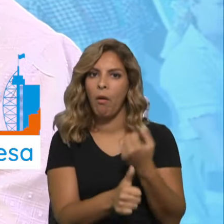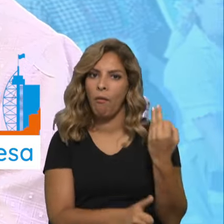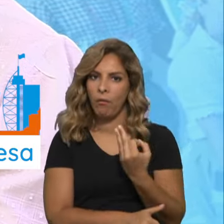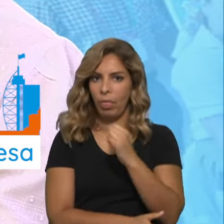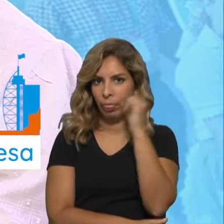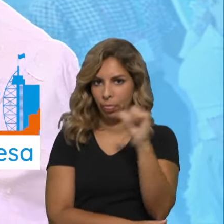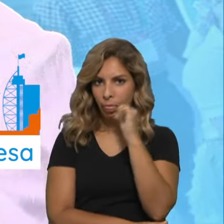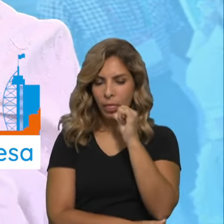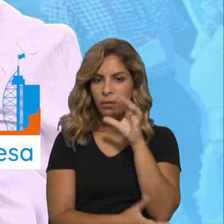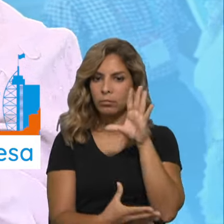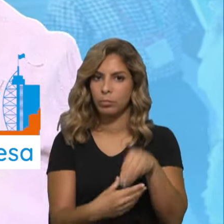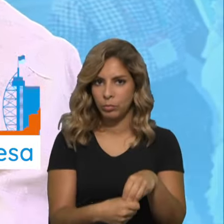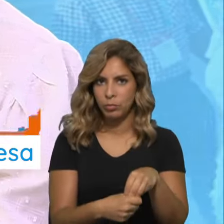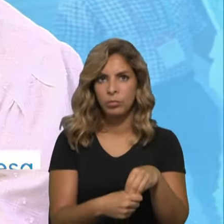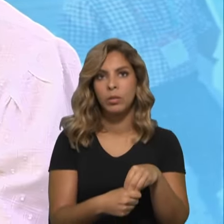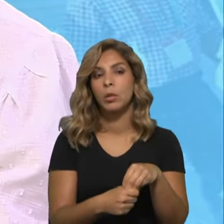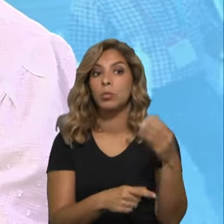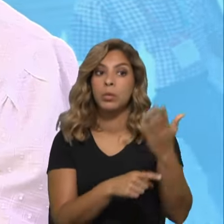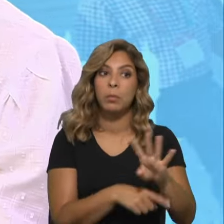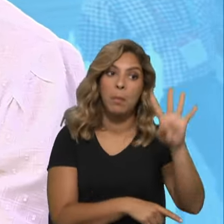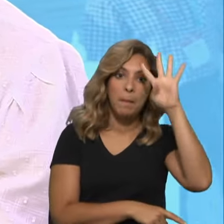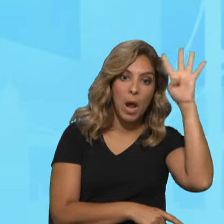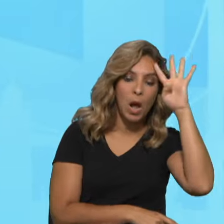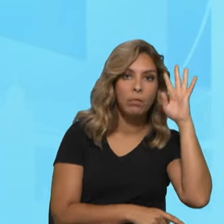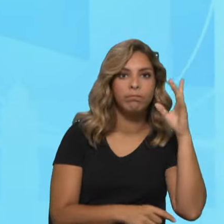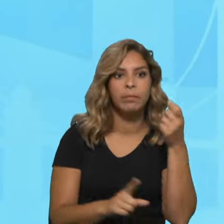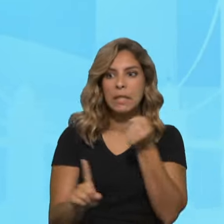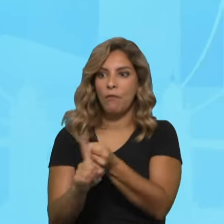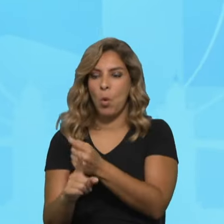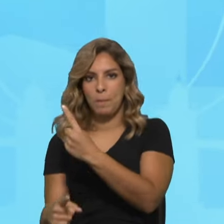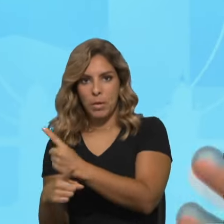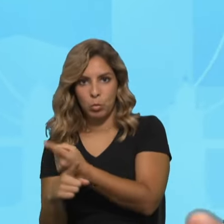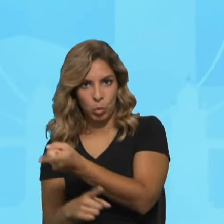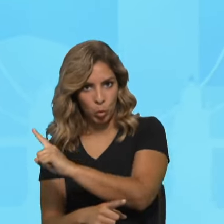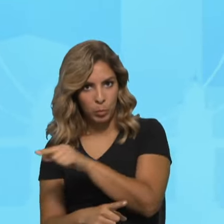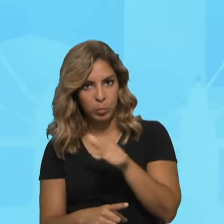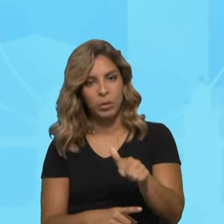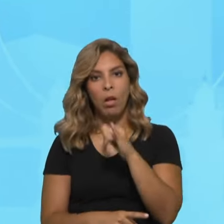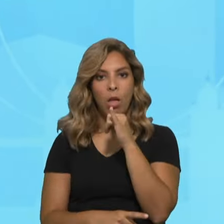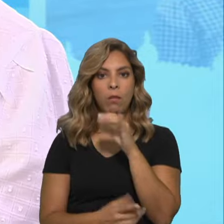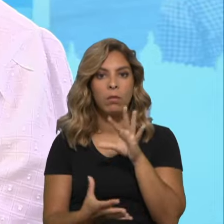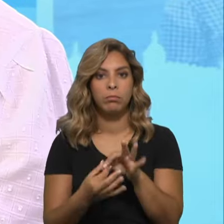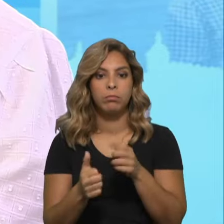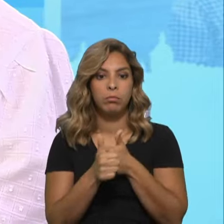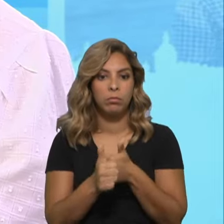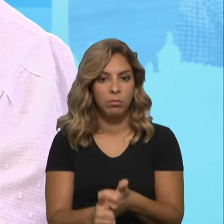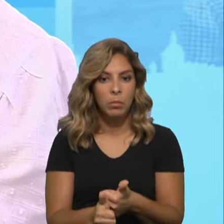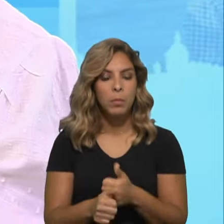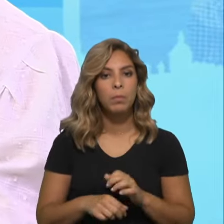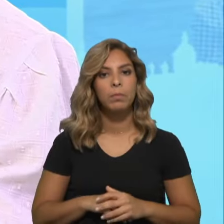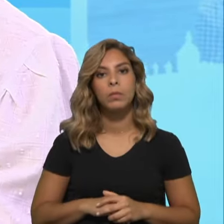está inserida a Cáritas de Braga não tem os mesmos Desafios que a Cáritas do Algarve isto acontece por toda por toda a a